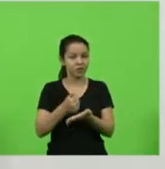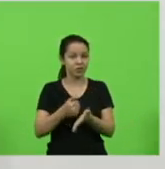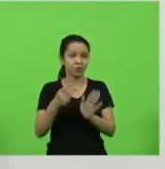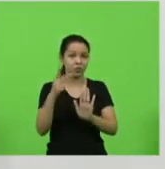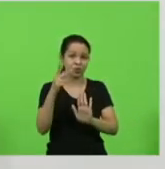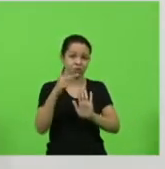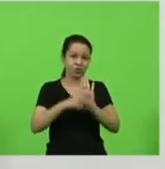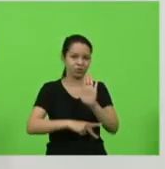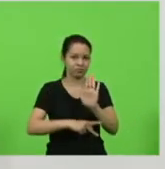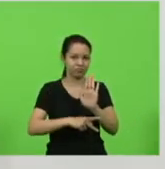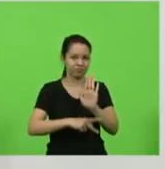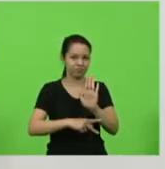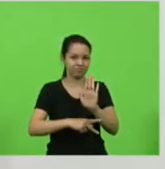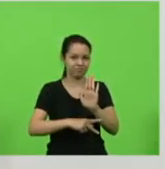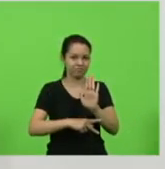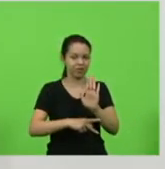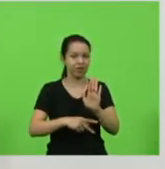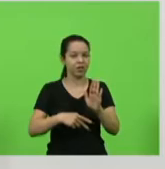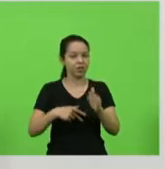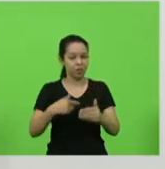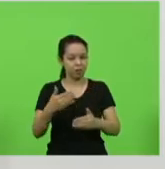rodovia que depende muito de